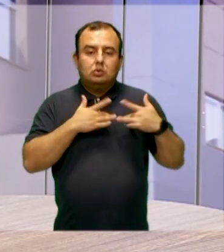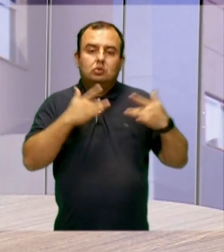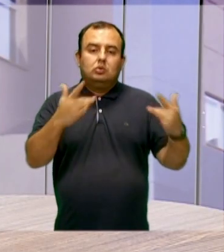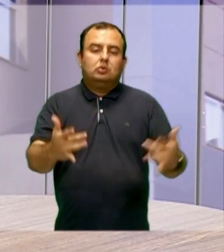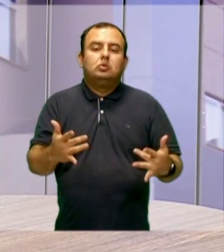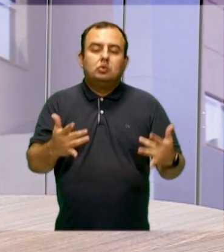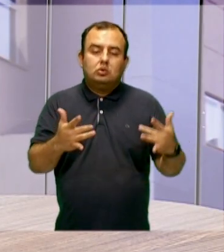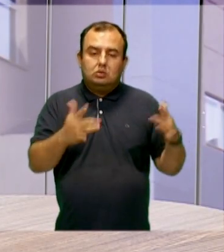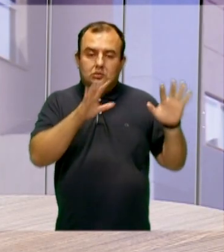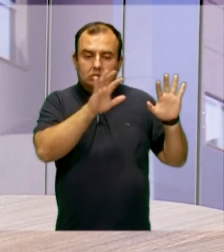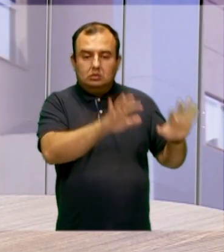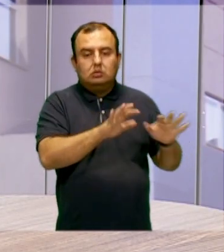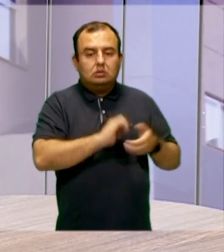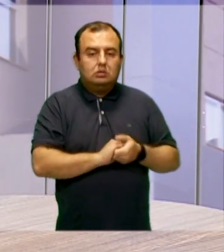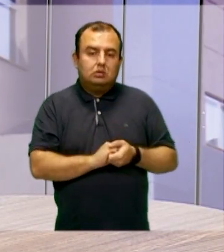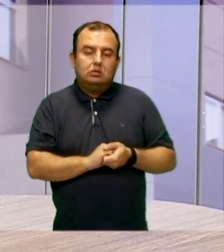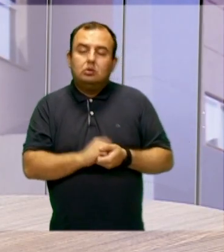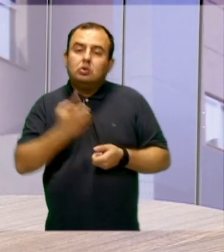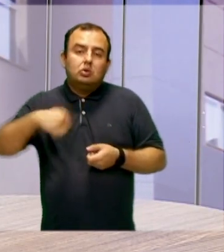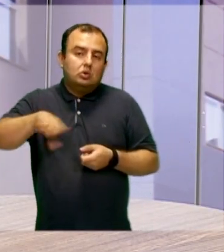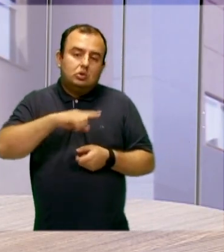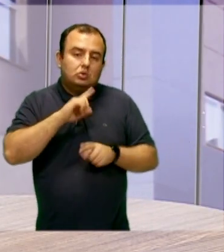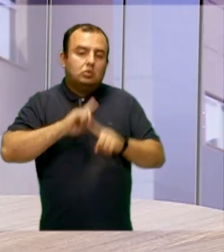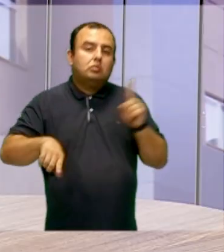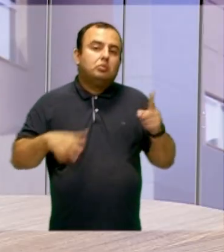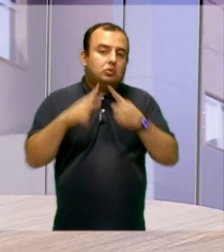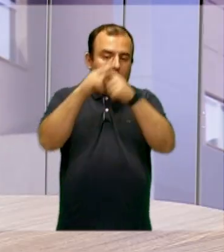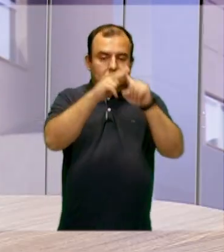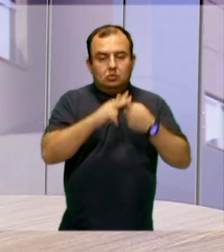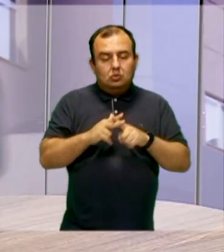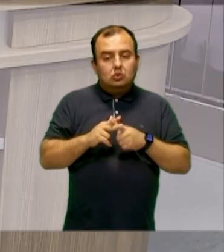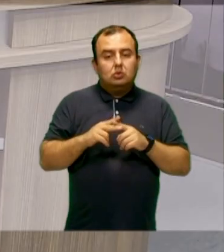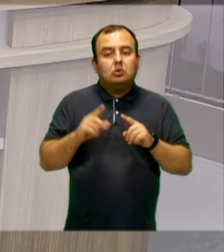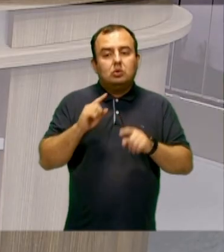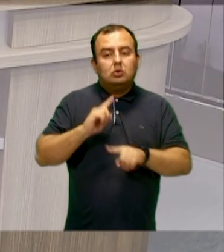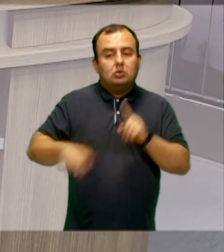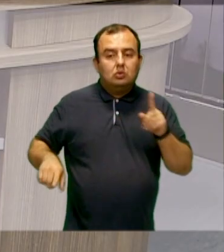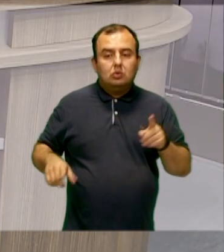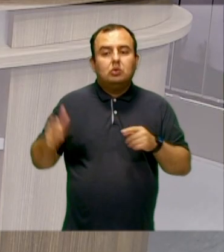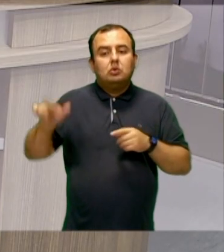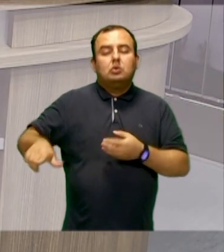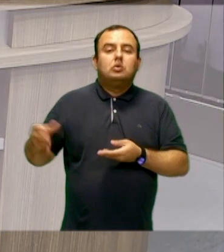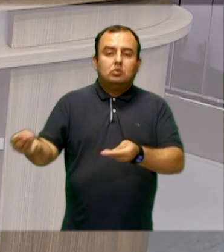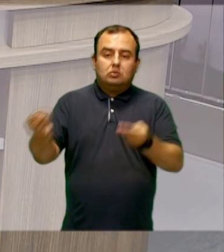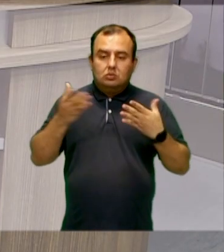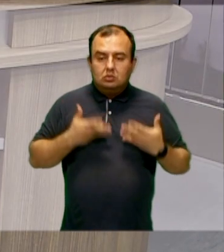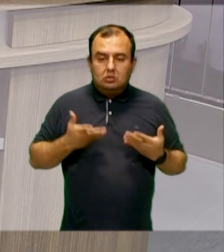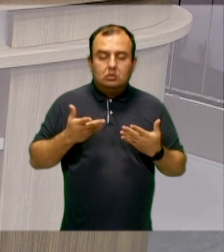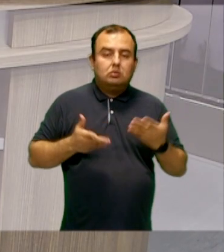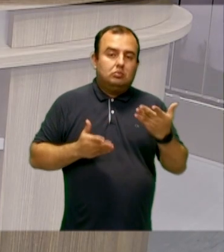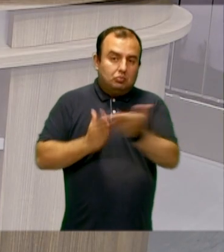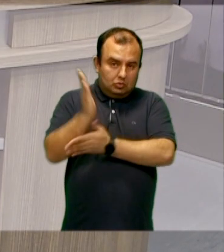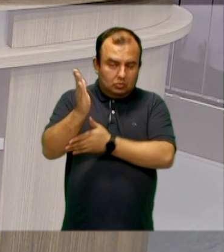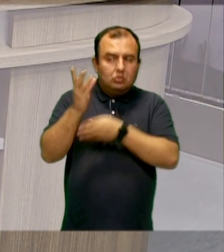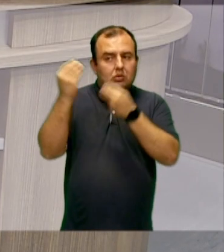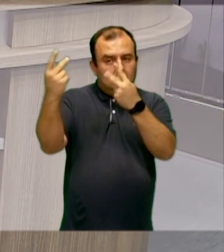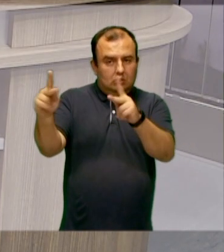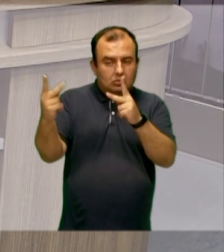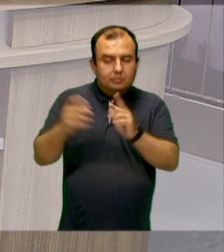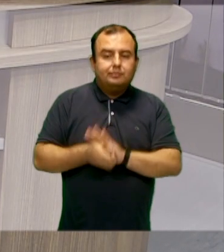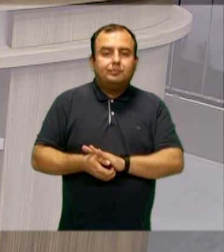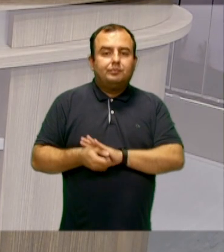é da forma que está. A gente não pode consertar e também não podemos receber novamente após a aprovação do edital.